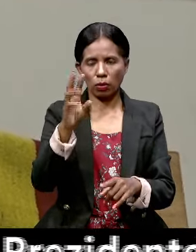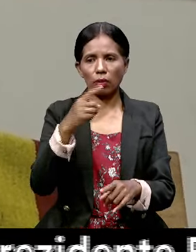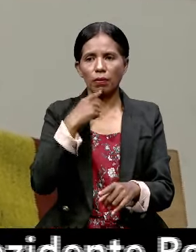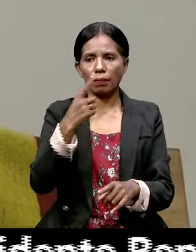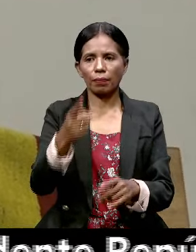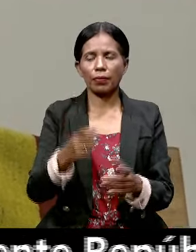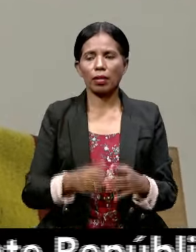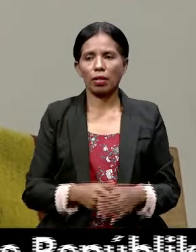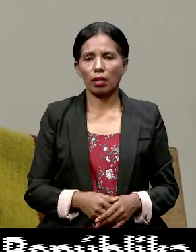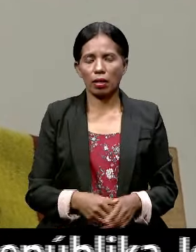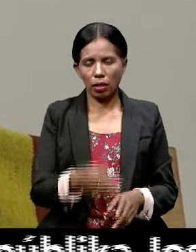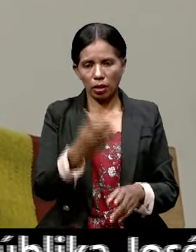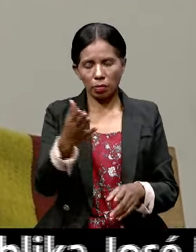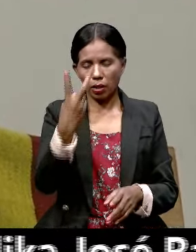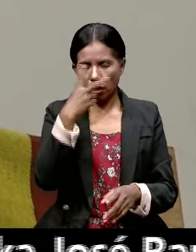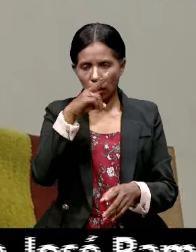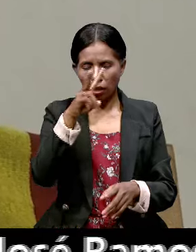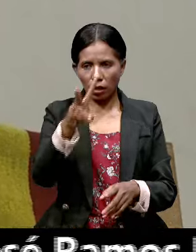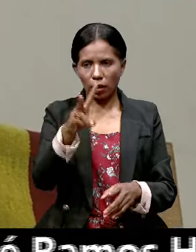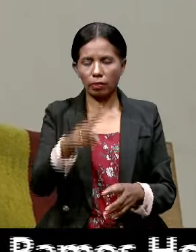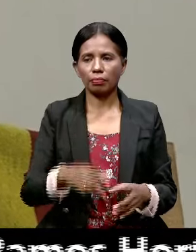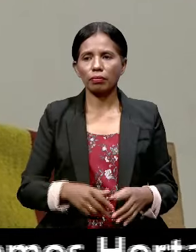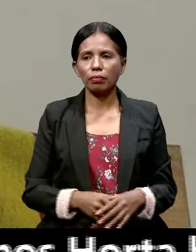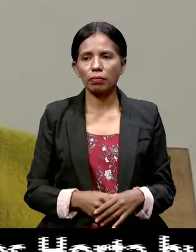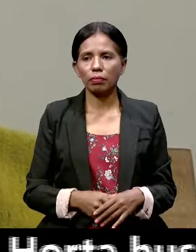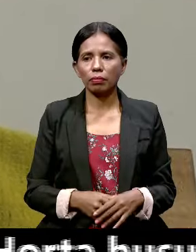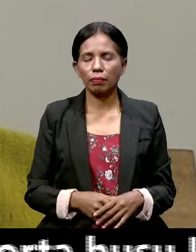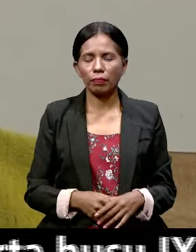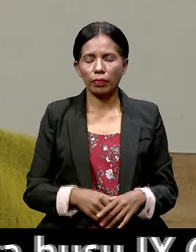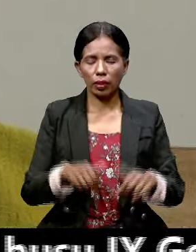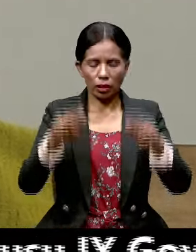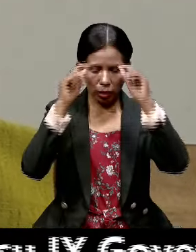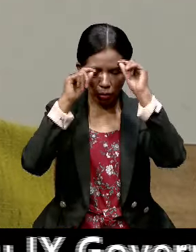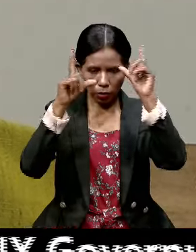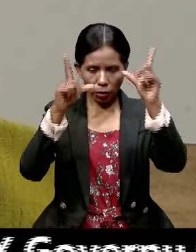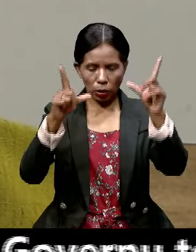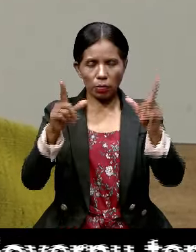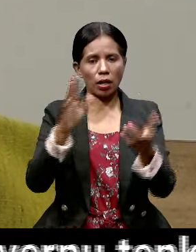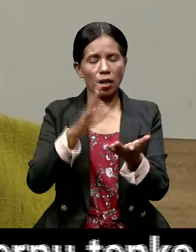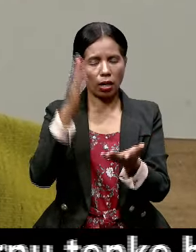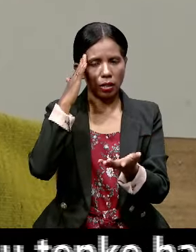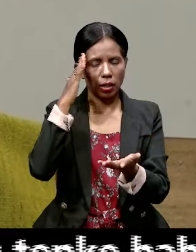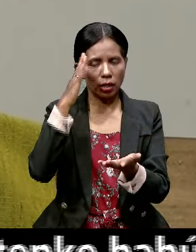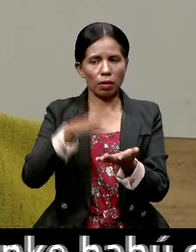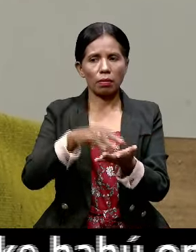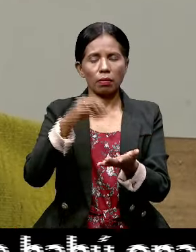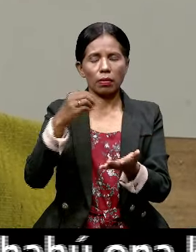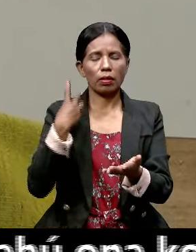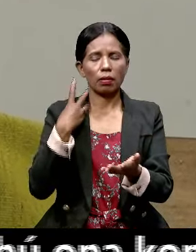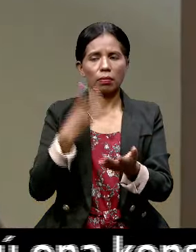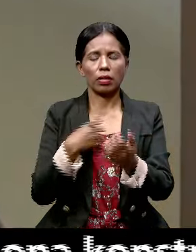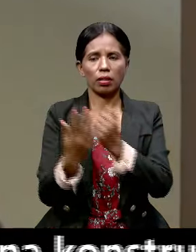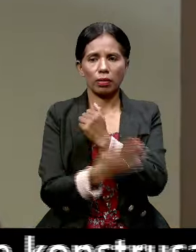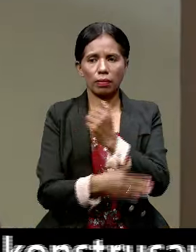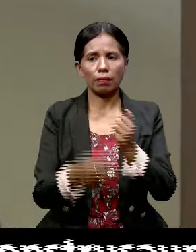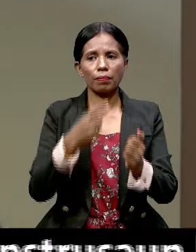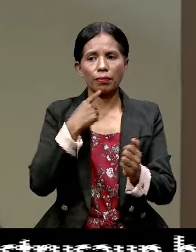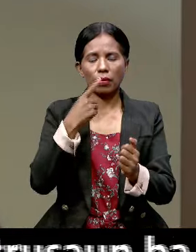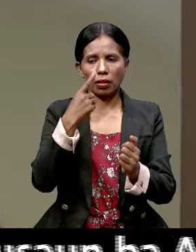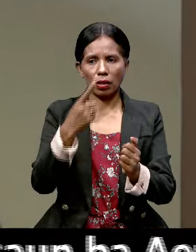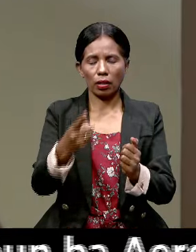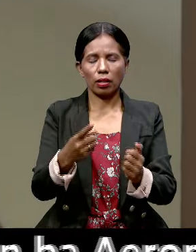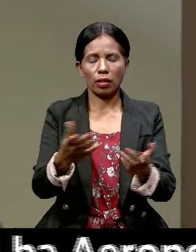will see, in 10, 20 years, East Timor will be the most polyglot country in Asia. Embaixadora Boa